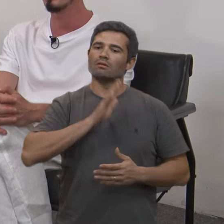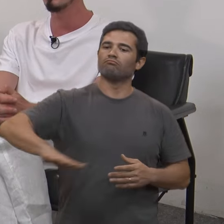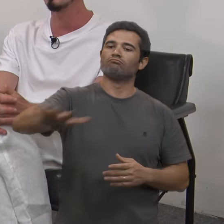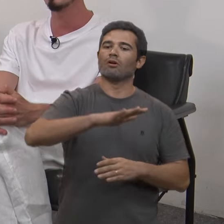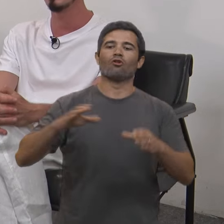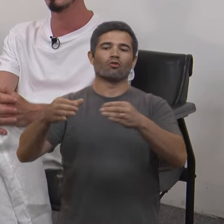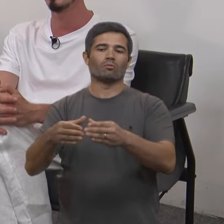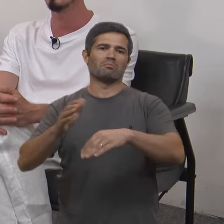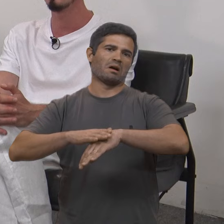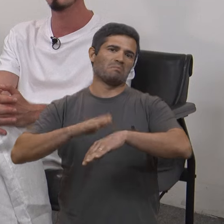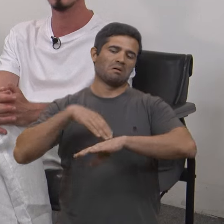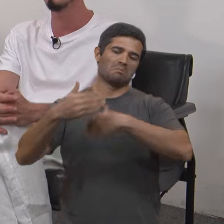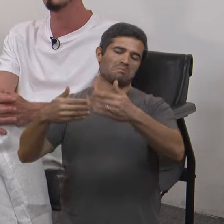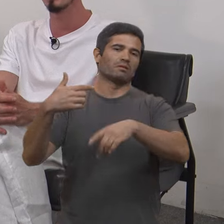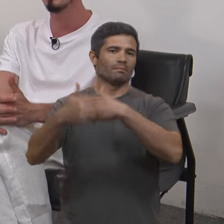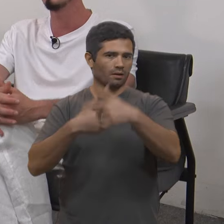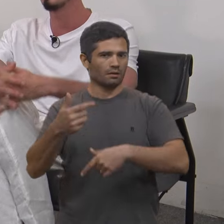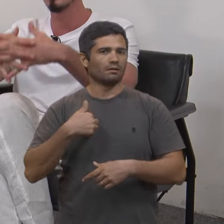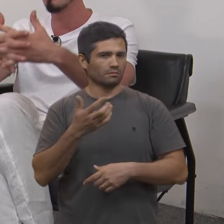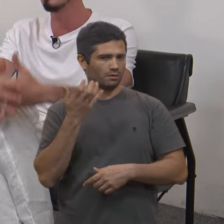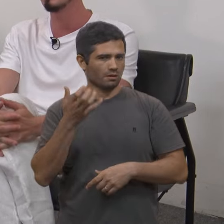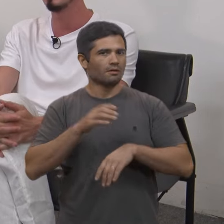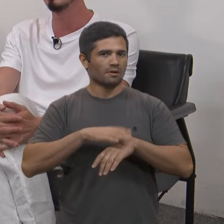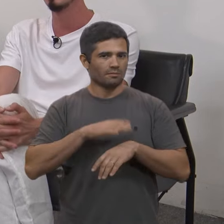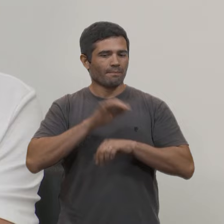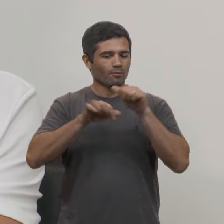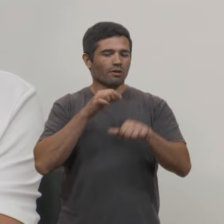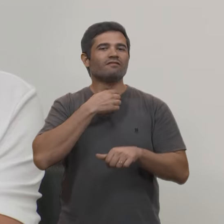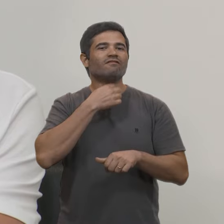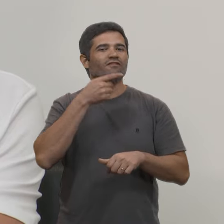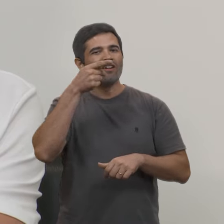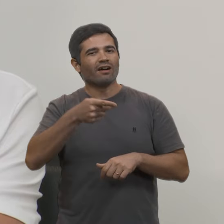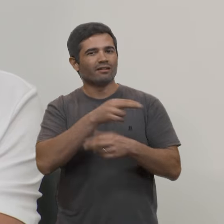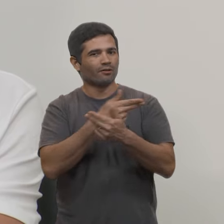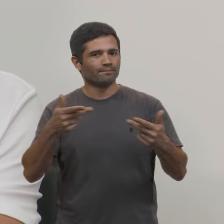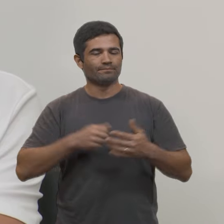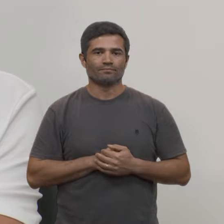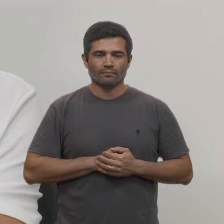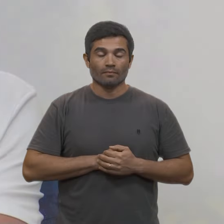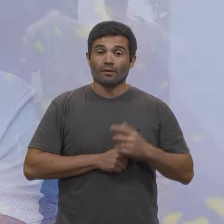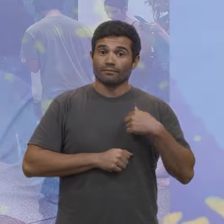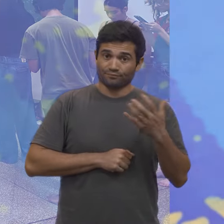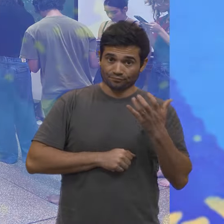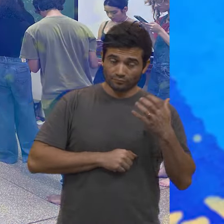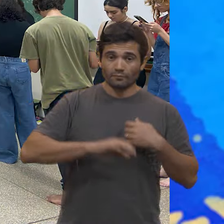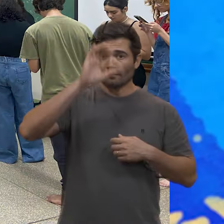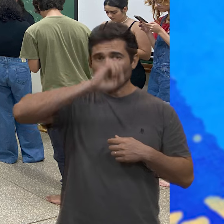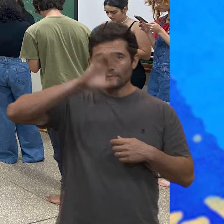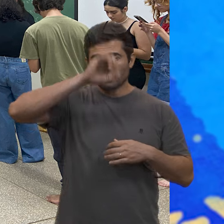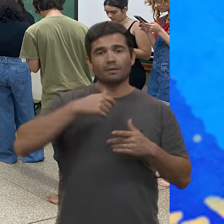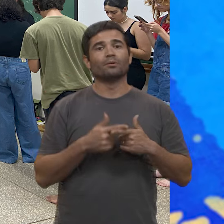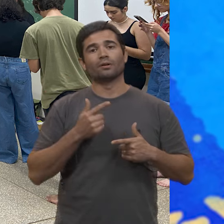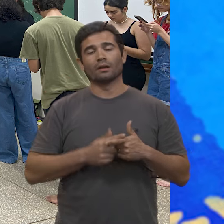tô animado para conhecer essa galera, vir cada vez mais, trabalhar mais aqui, mudar mais o sotaque, essas coisas todas. Sabe, eu quero